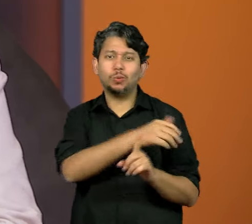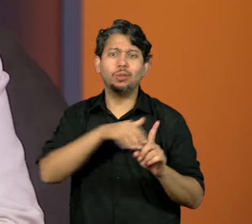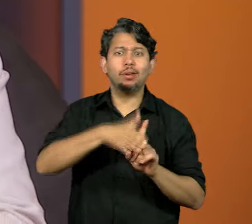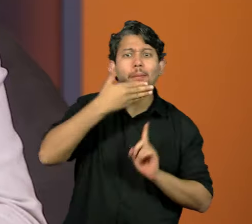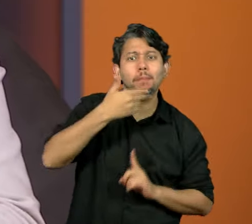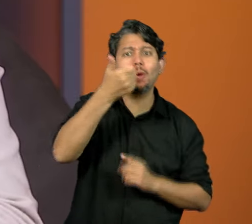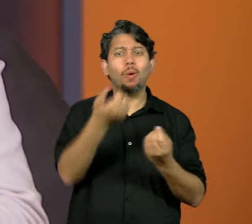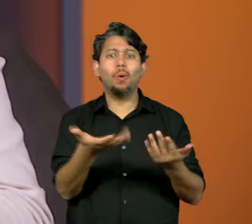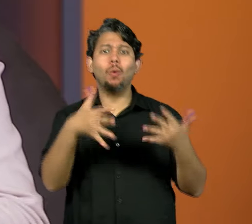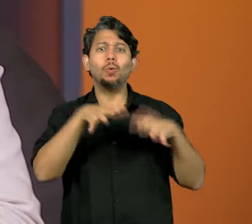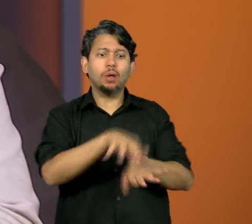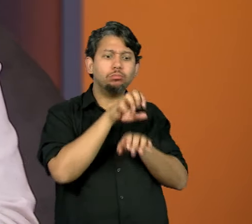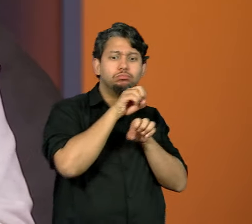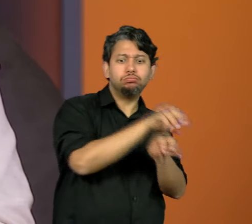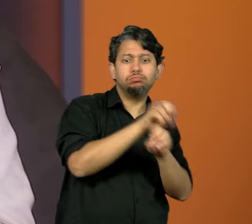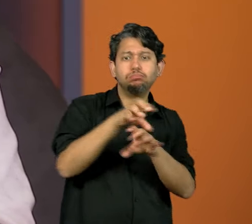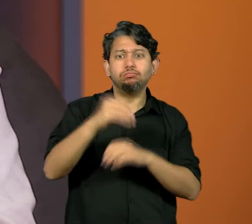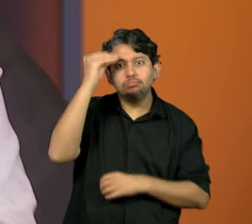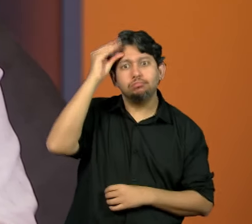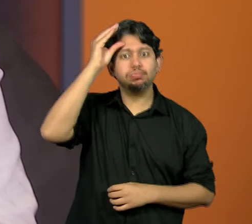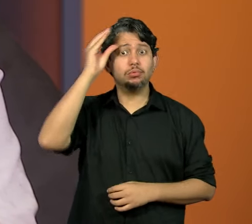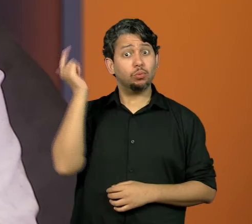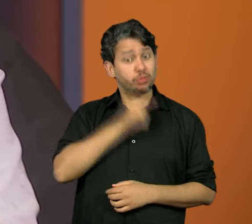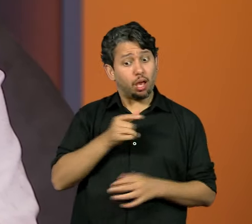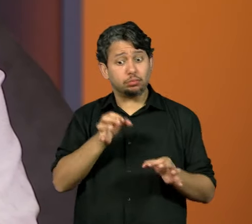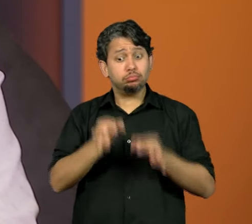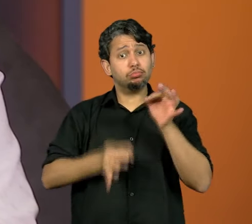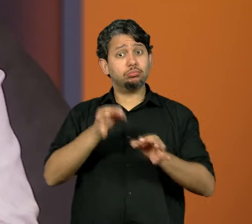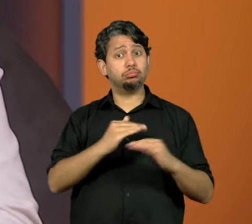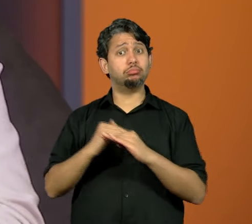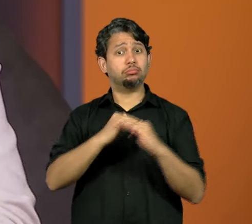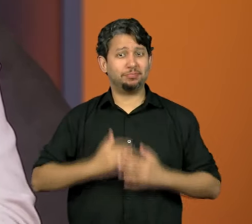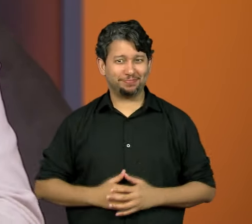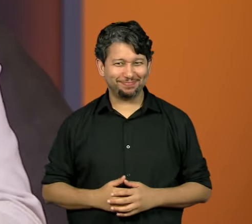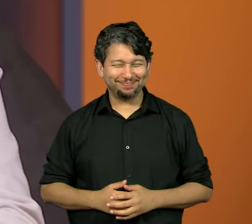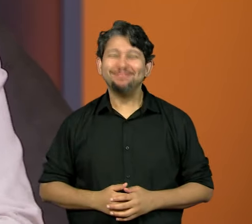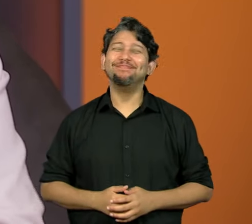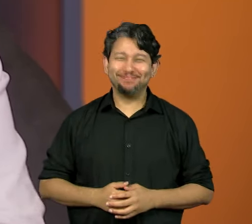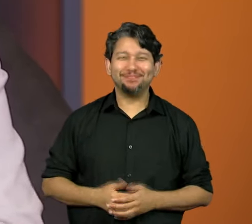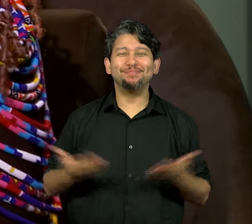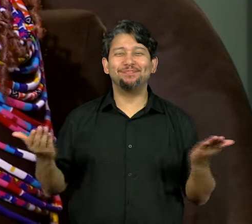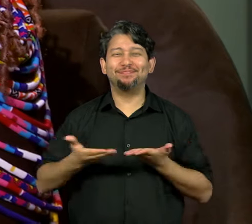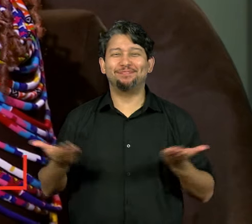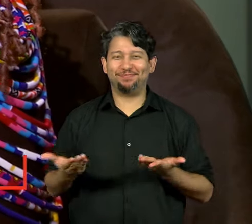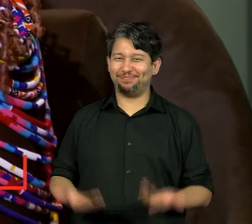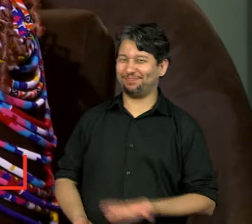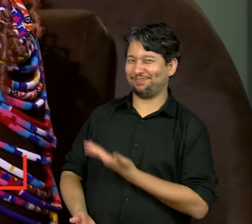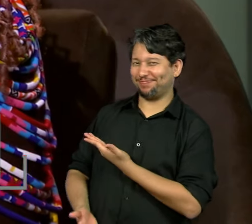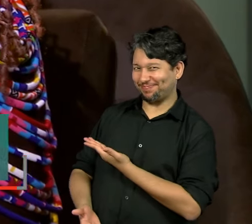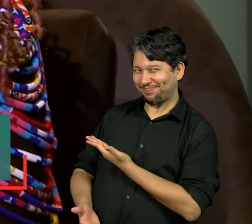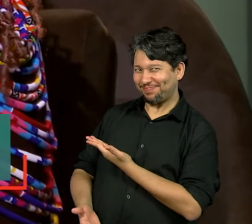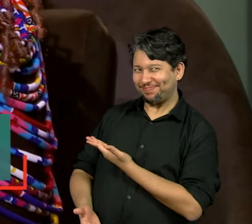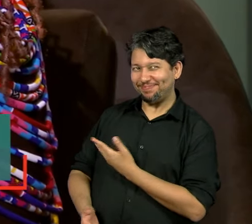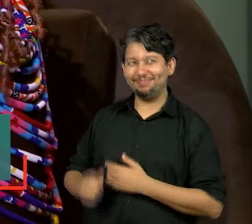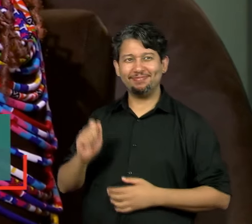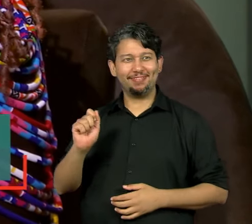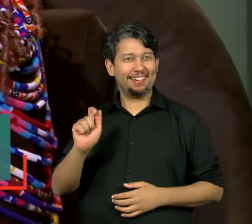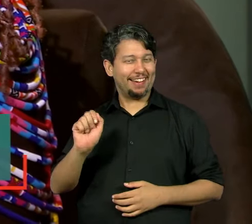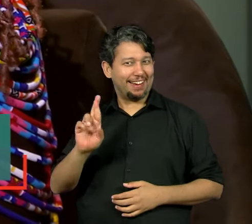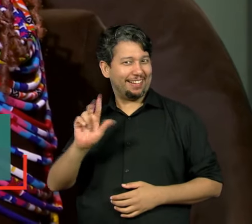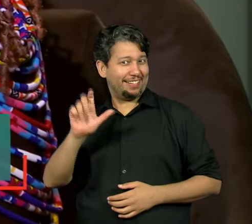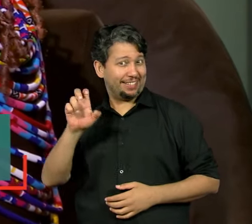mais inclusivas e justas. Para explicar mais sobre o conceito, eu estou recebendo aqui no estúdio Arlane Gonçalves, que é CEO